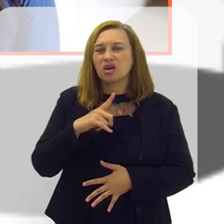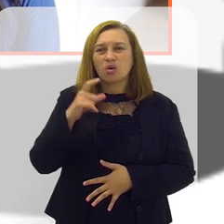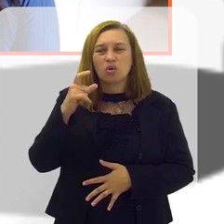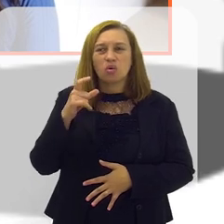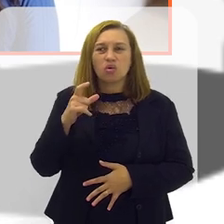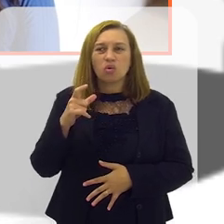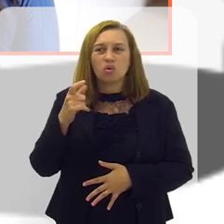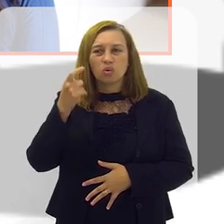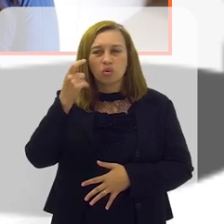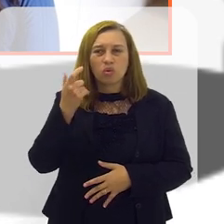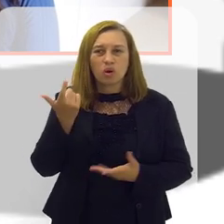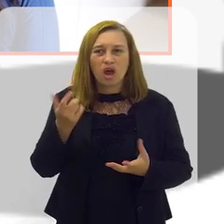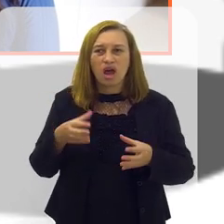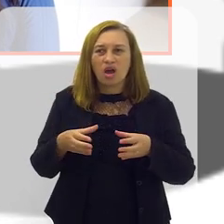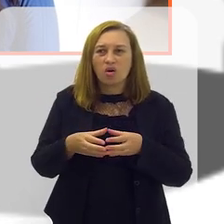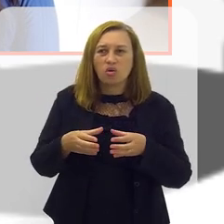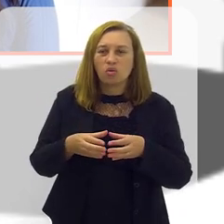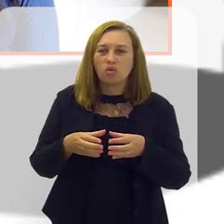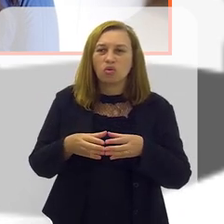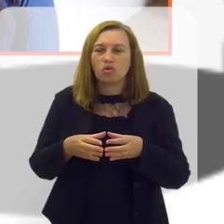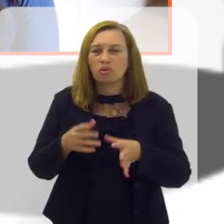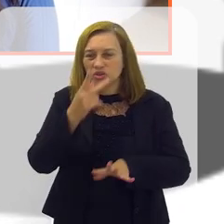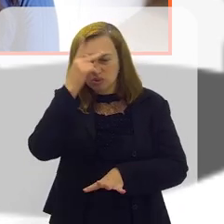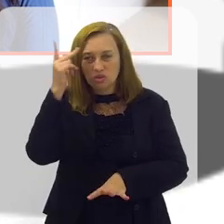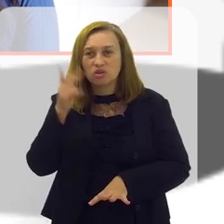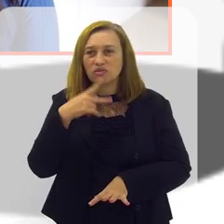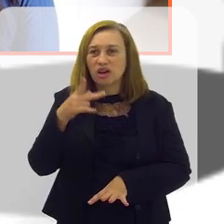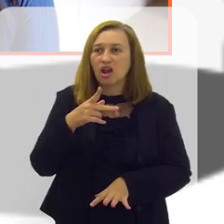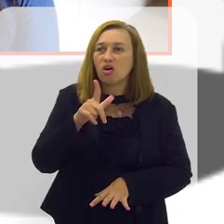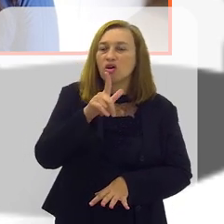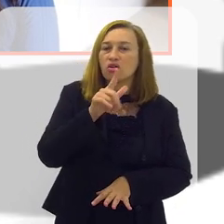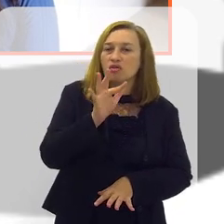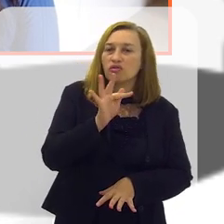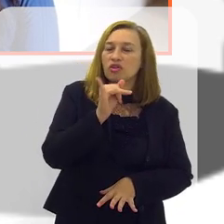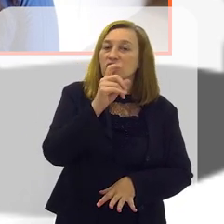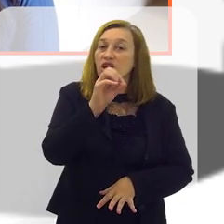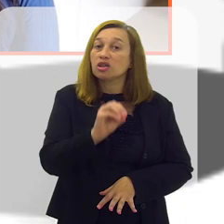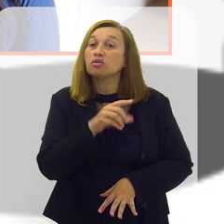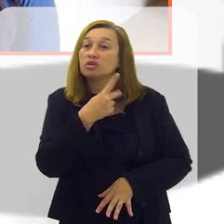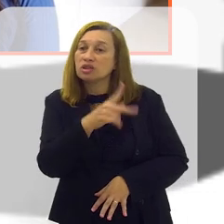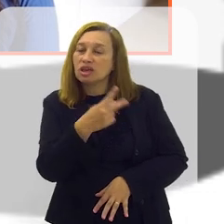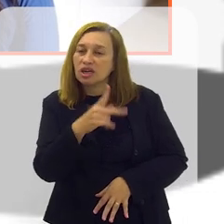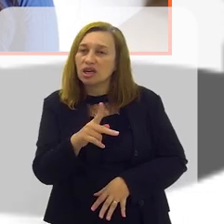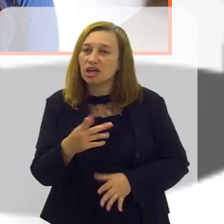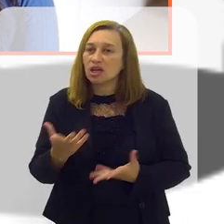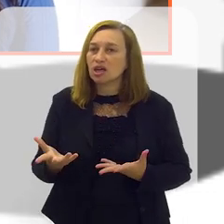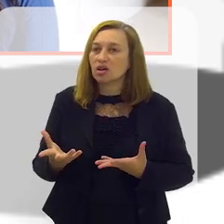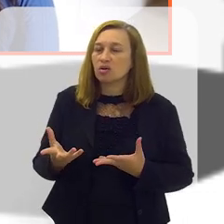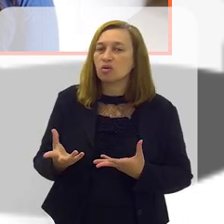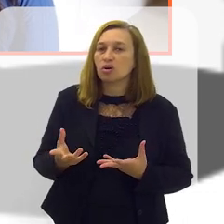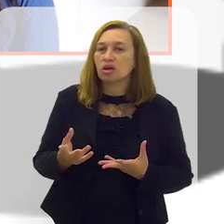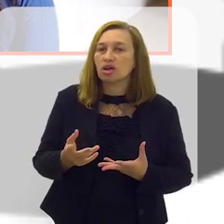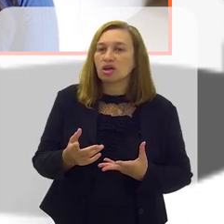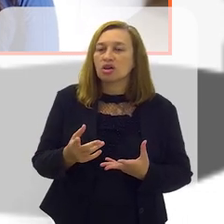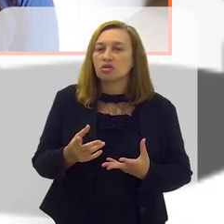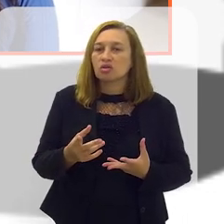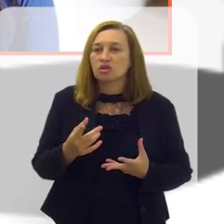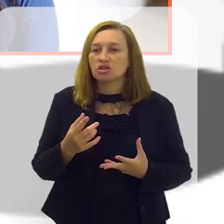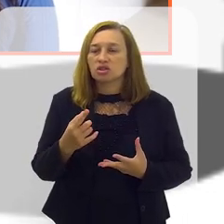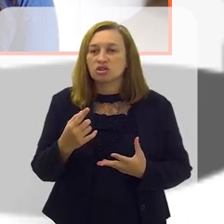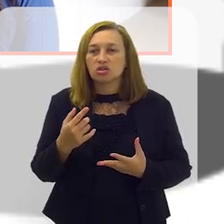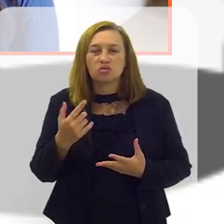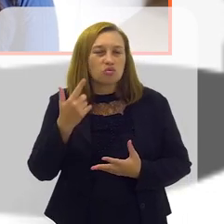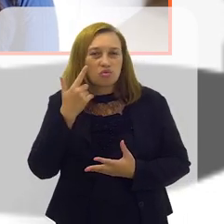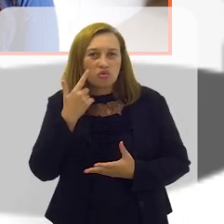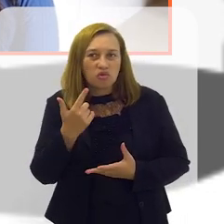no inconsciente coletivo, as pessoas falam: olha o fígado dele, olha o fígado, não é? Porque, inclusive, é um órgão silencioso, a pessoa não aufere que